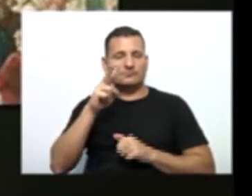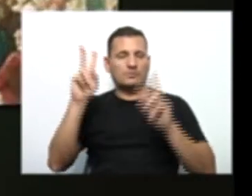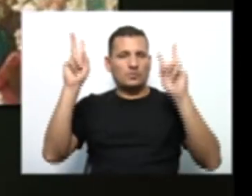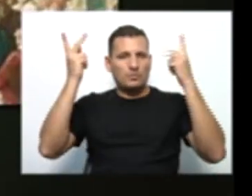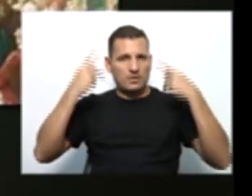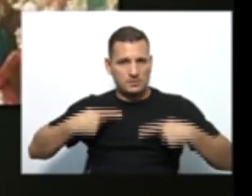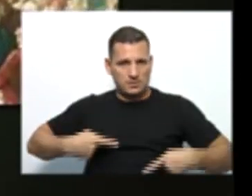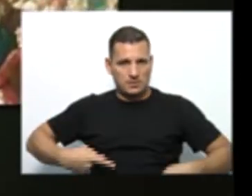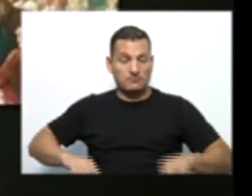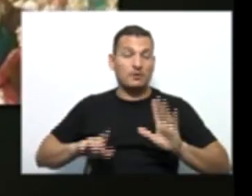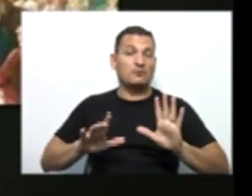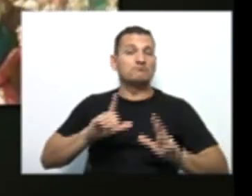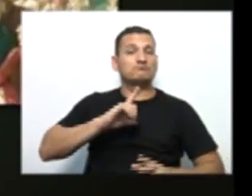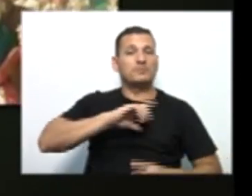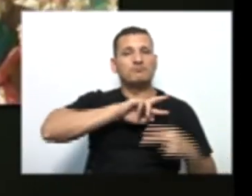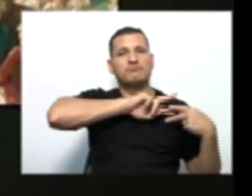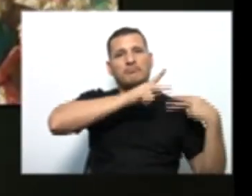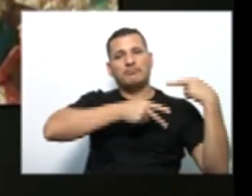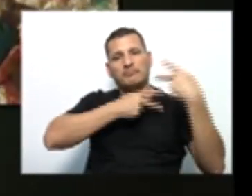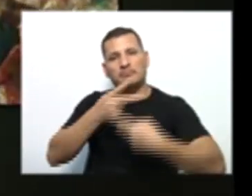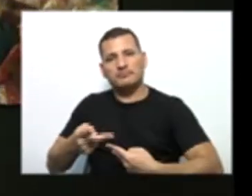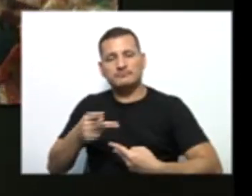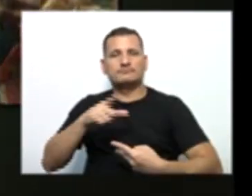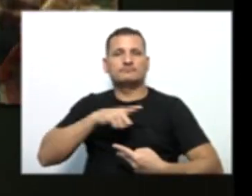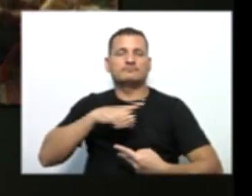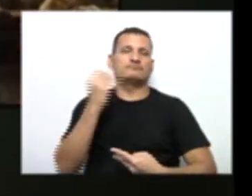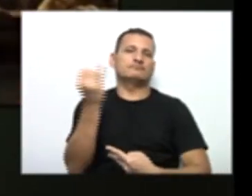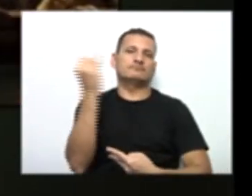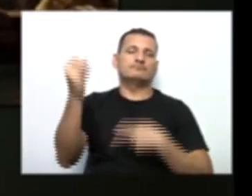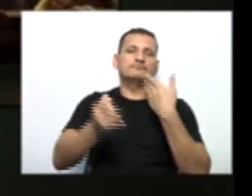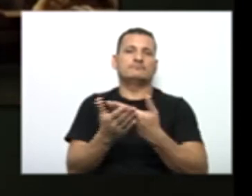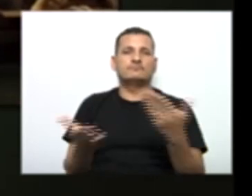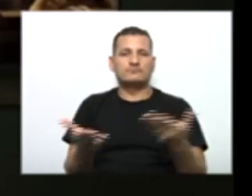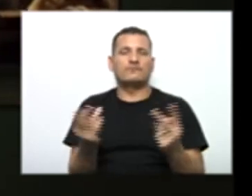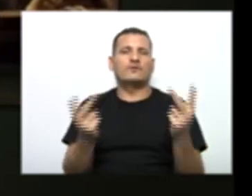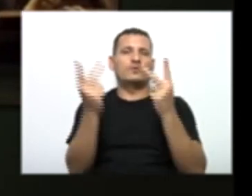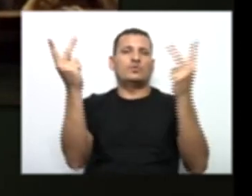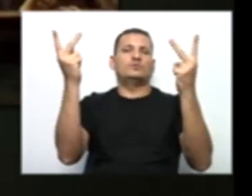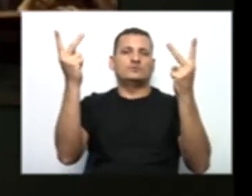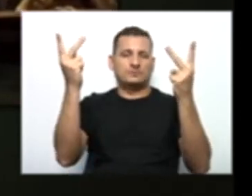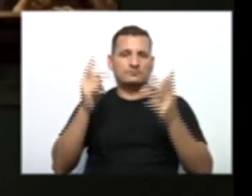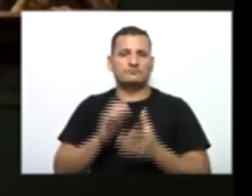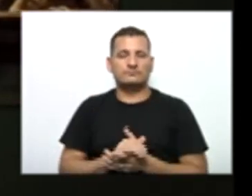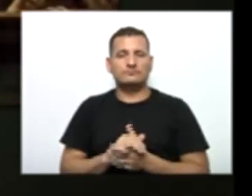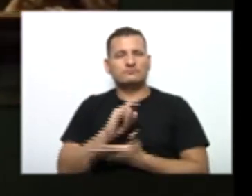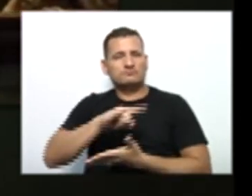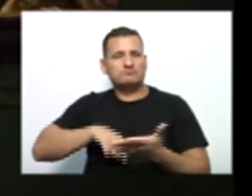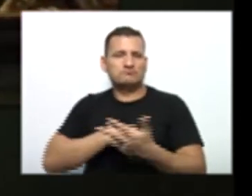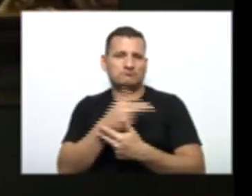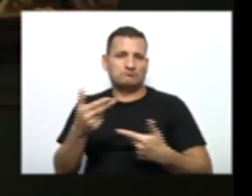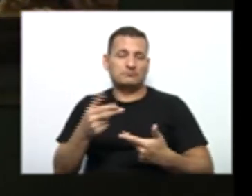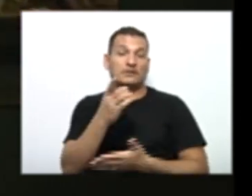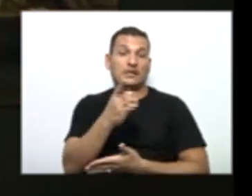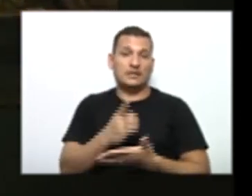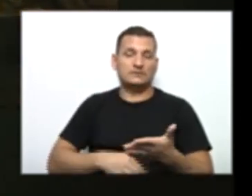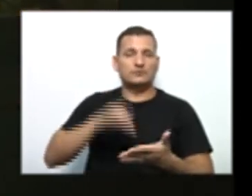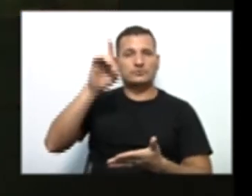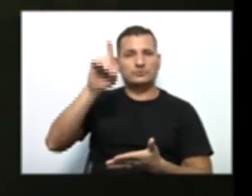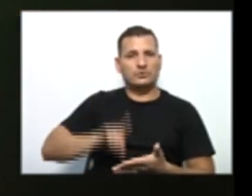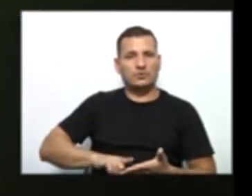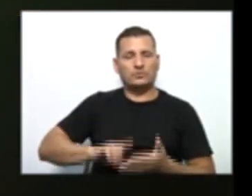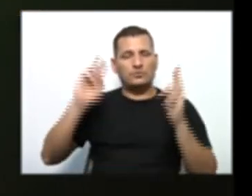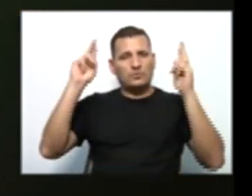que resultou na Declaração da Independência dos Estados Unidos, e a Revolução Francesa. Esses movimentos foram marcados pelo desejo